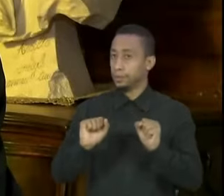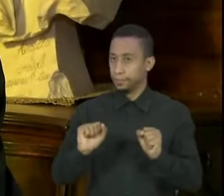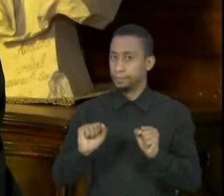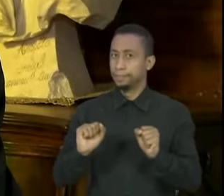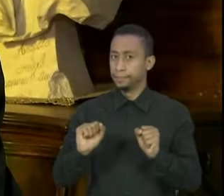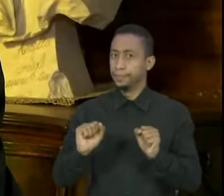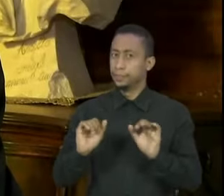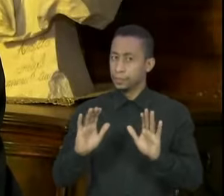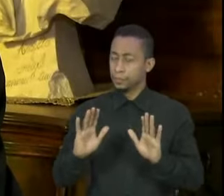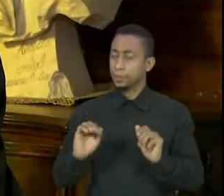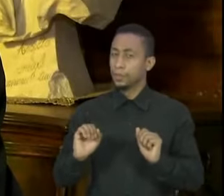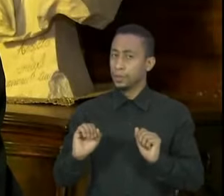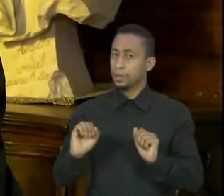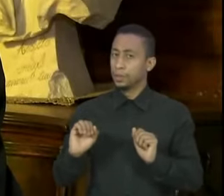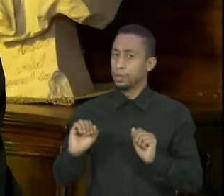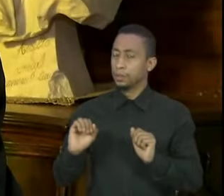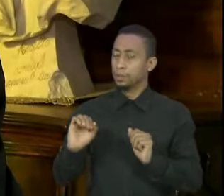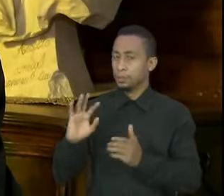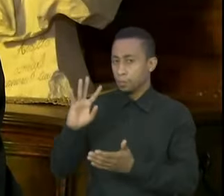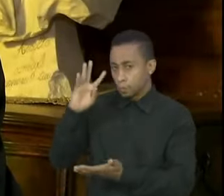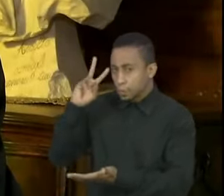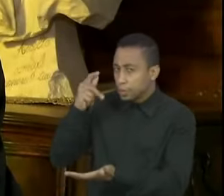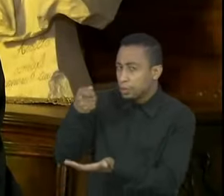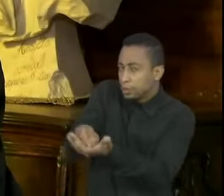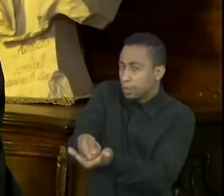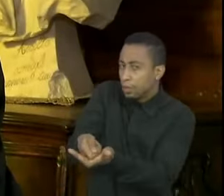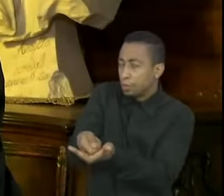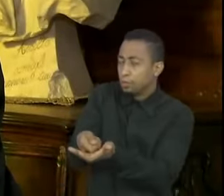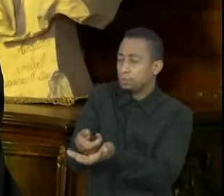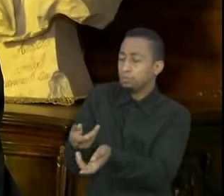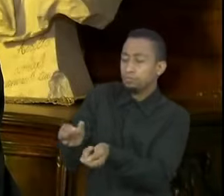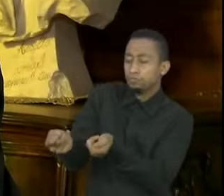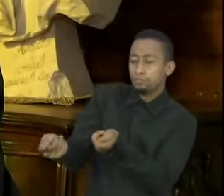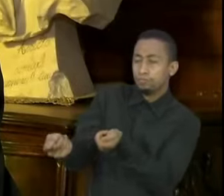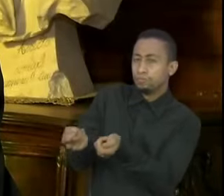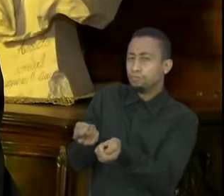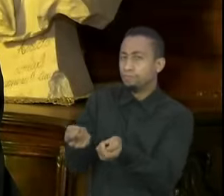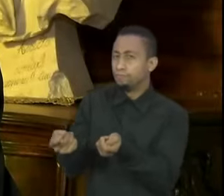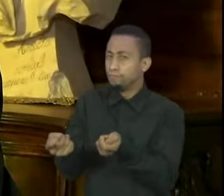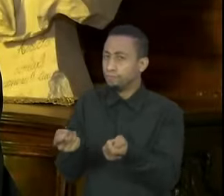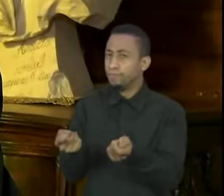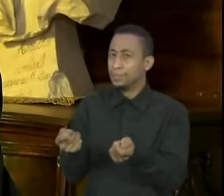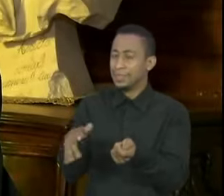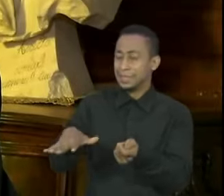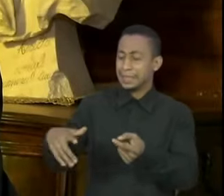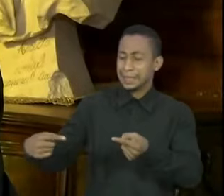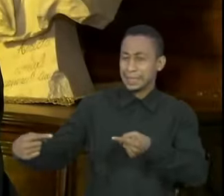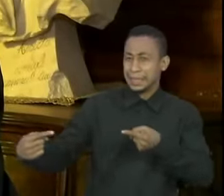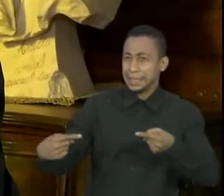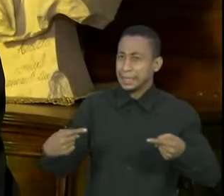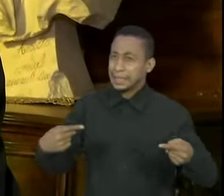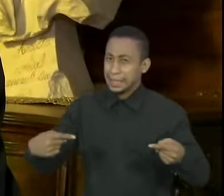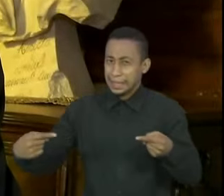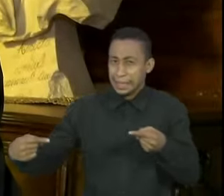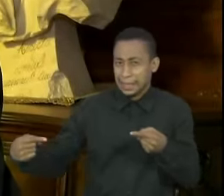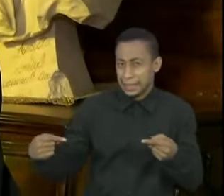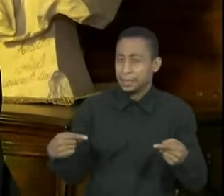posição uma postura conservadora bastante acirrada e aguerrida